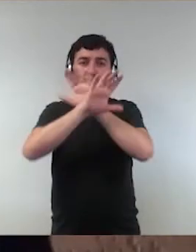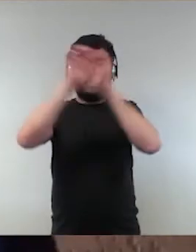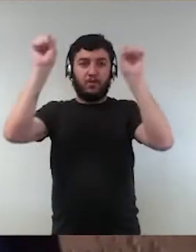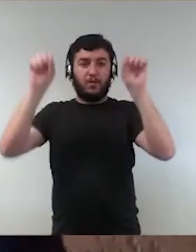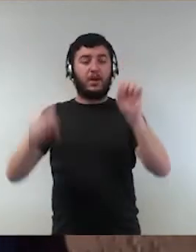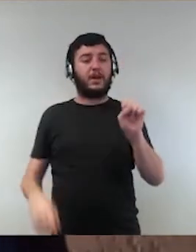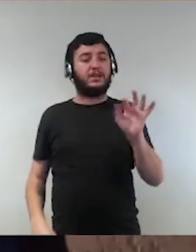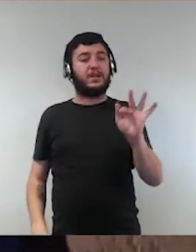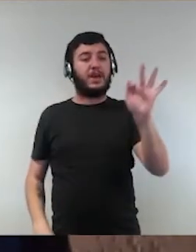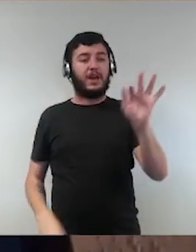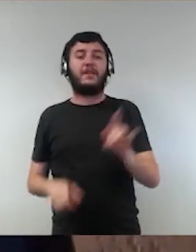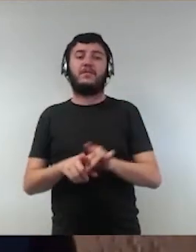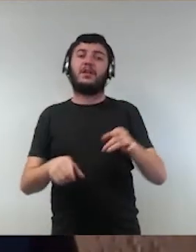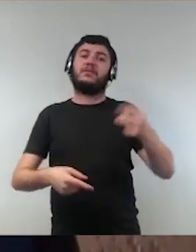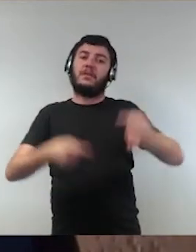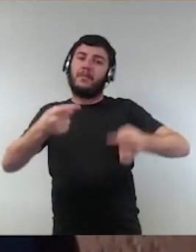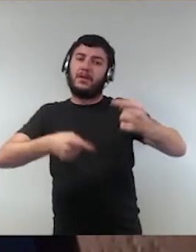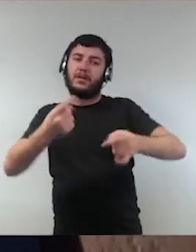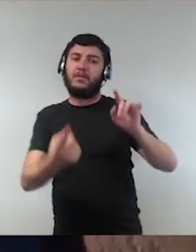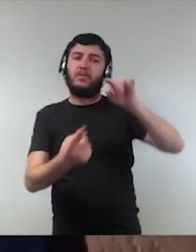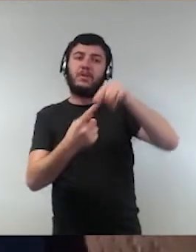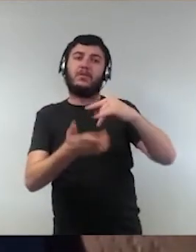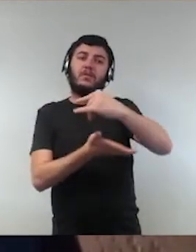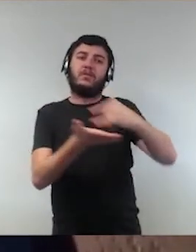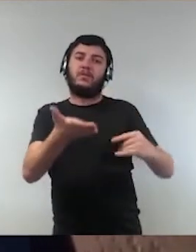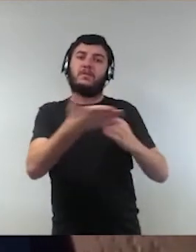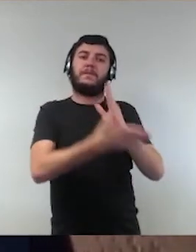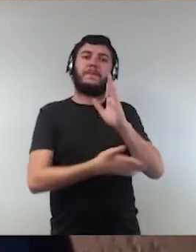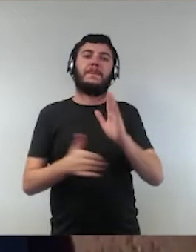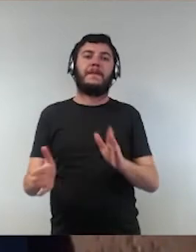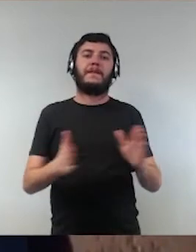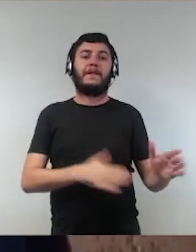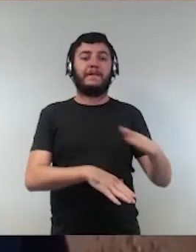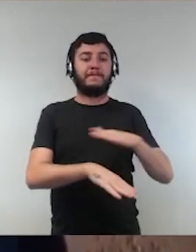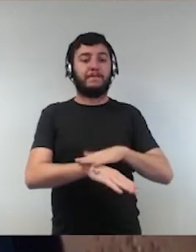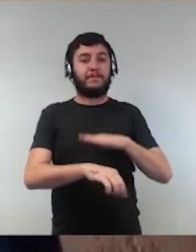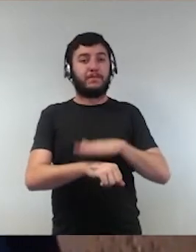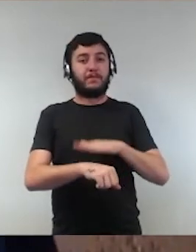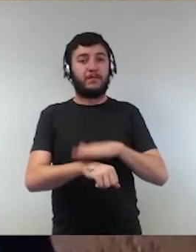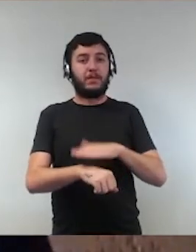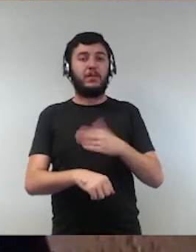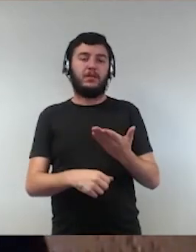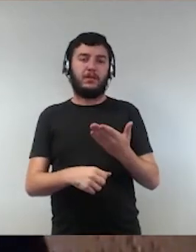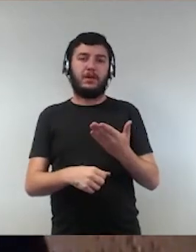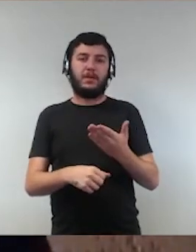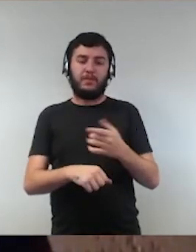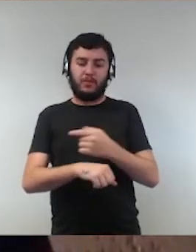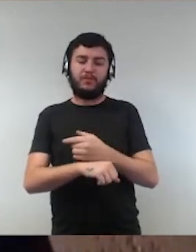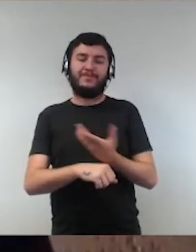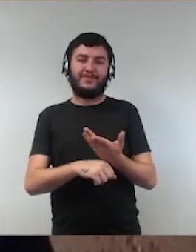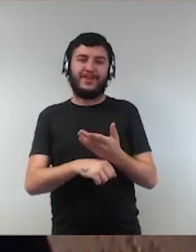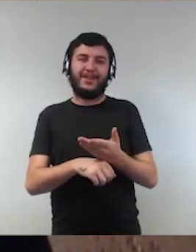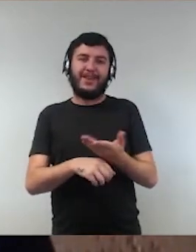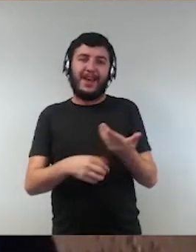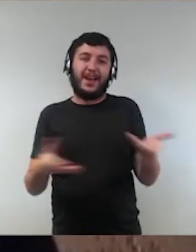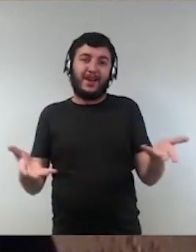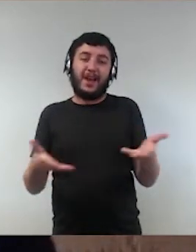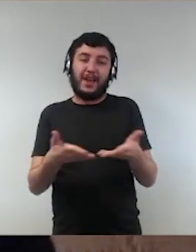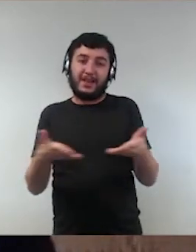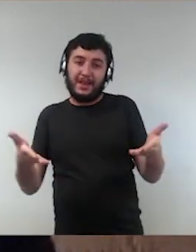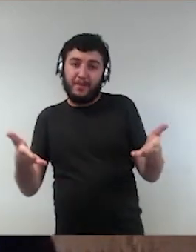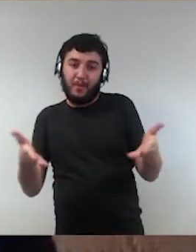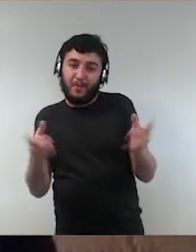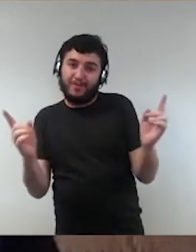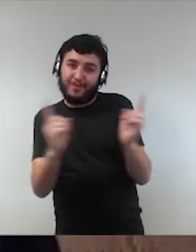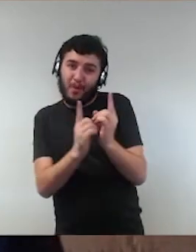Indo aqui, no tempo que me resta aqui, Flávio, para as suas colocações, o decreto 10.046, né, que trata, na verdade, é um